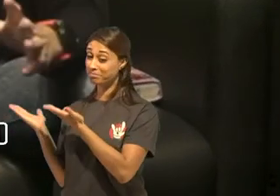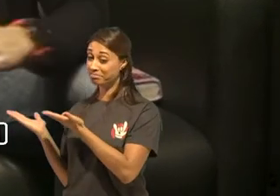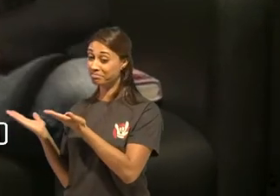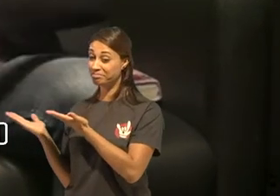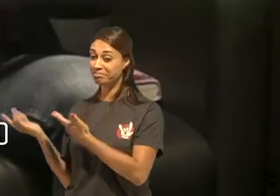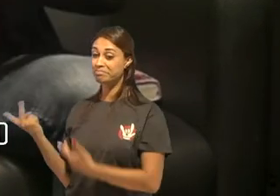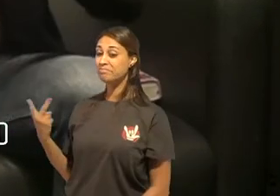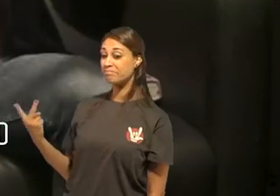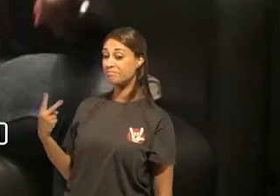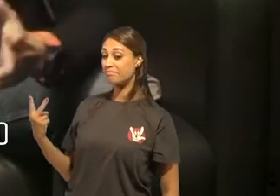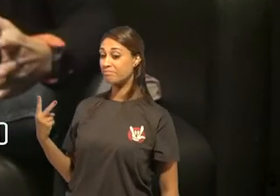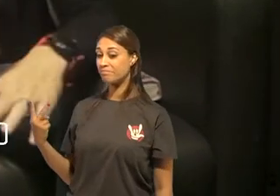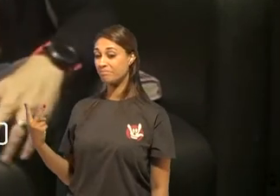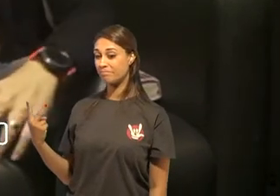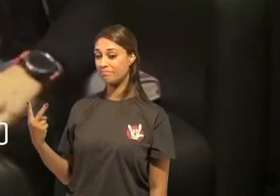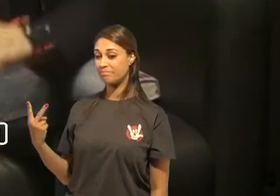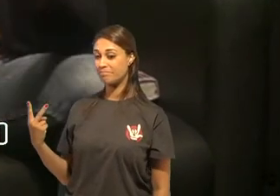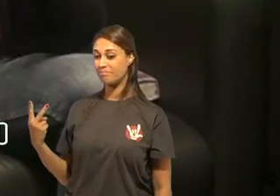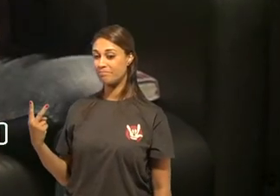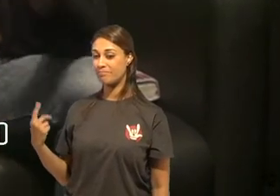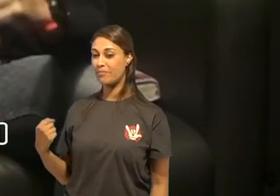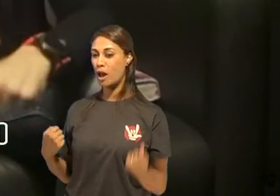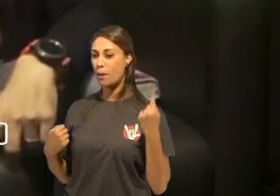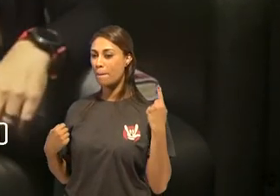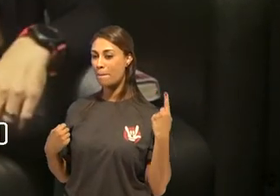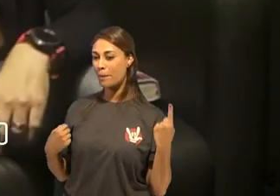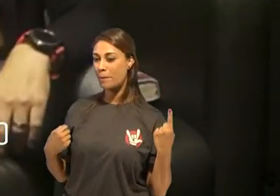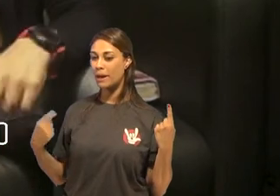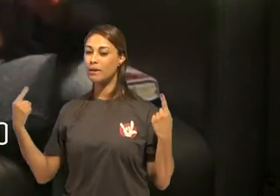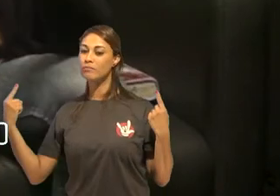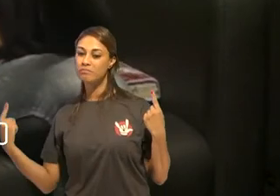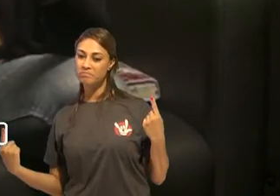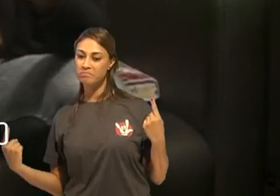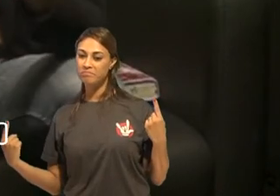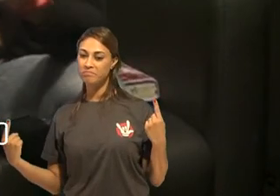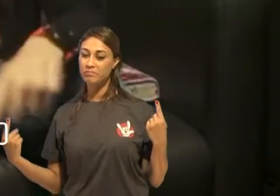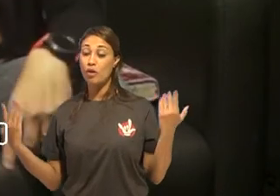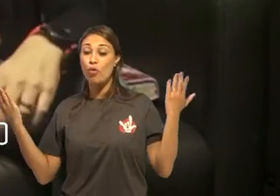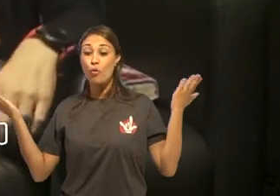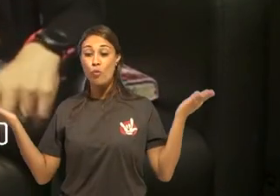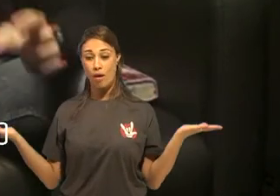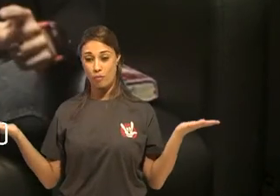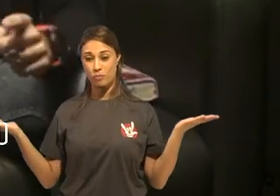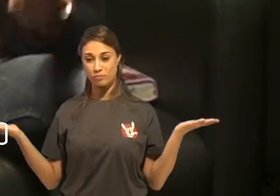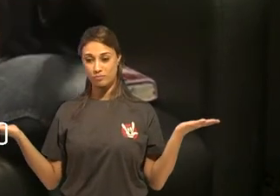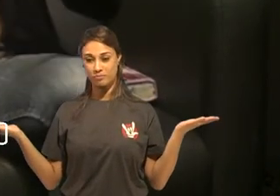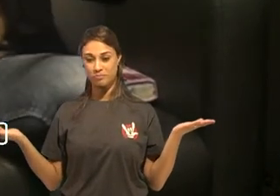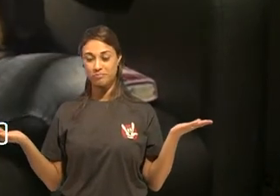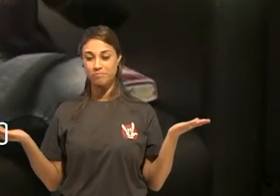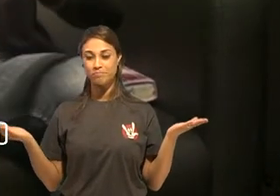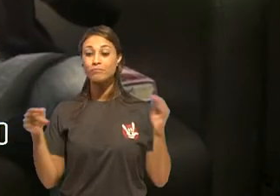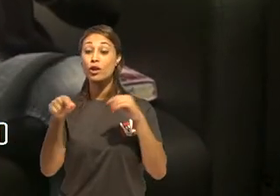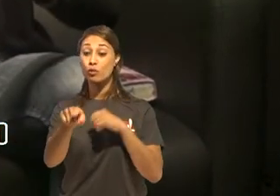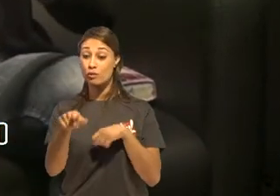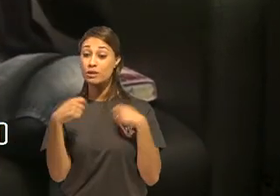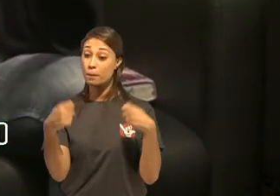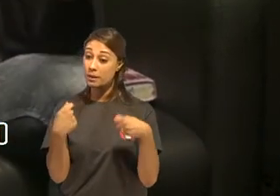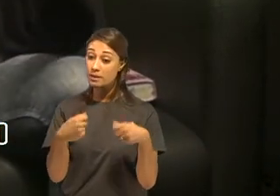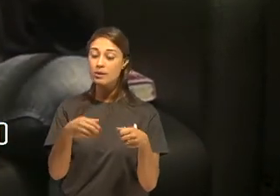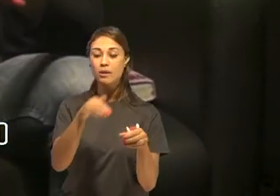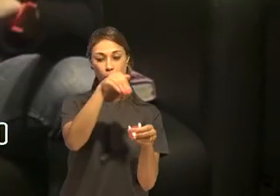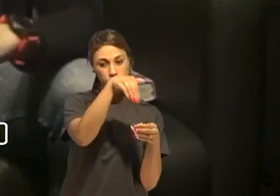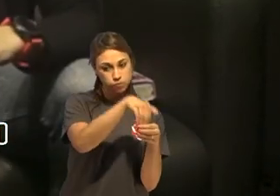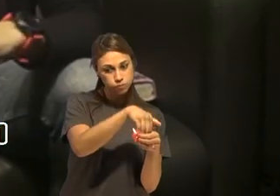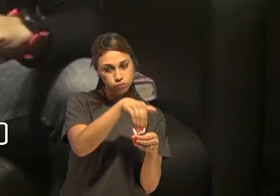sido em um só, pode ter sido em todos que você já foi. Qual dessas está para a história? Você precisa votar aí, porque no final a